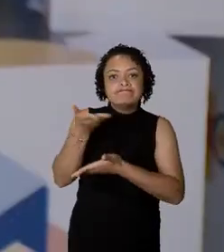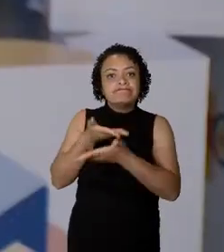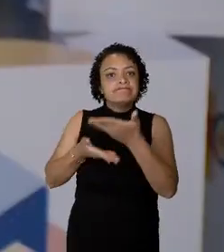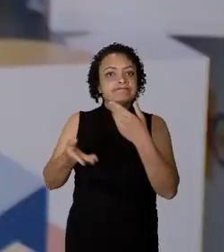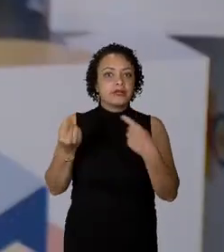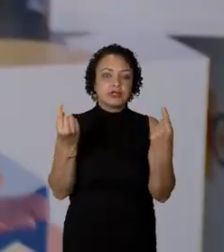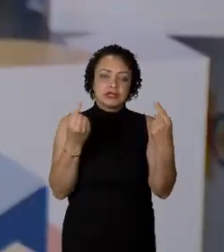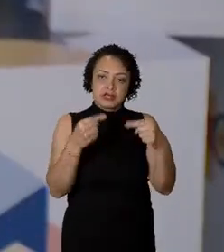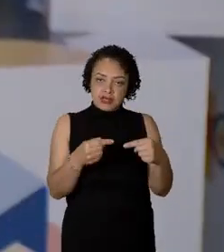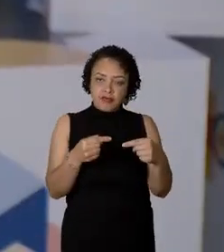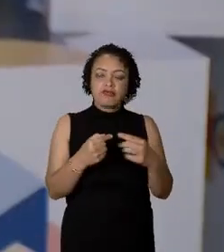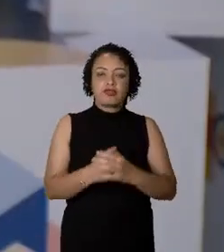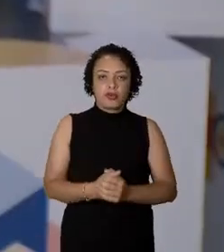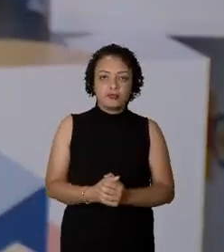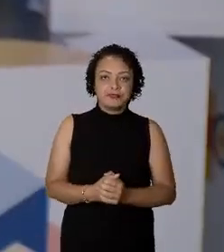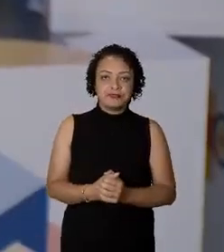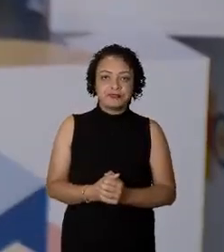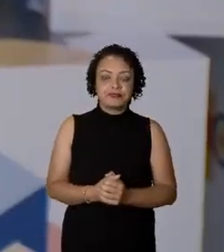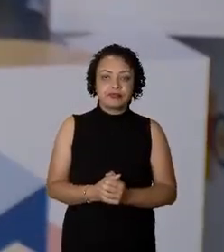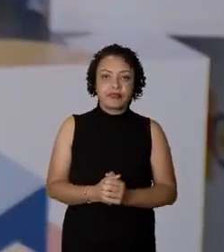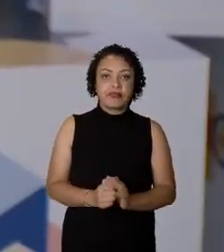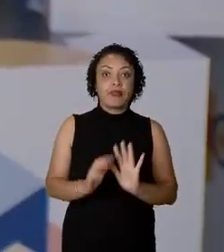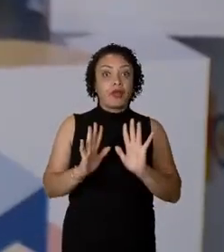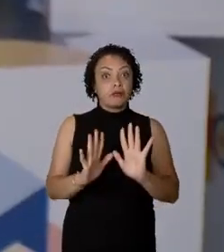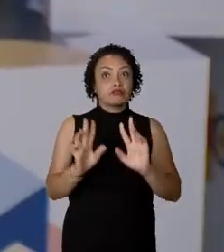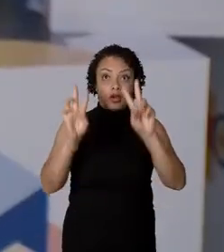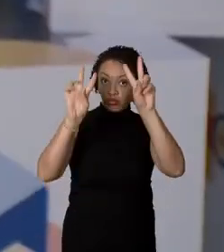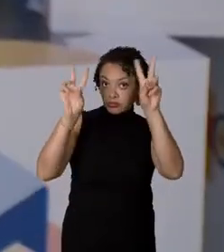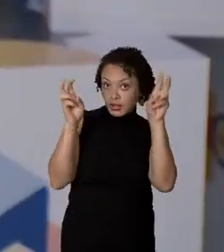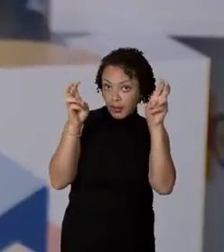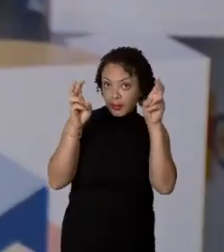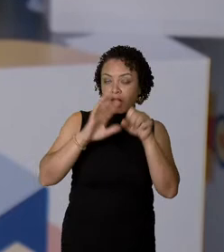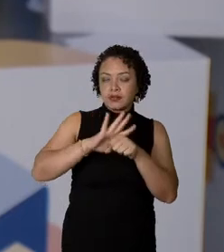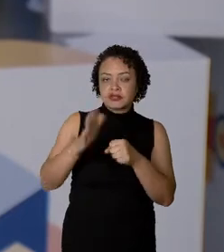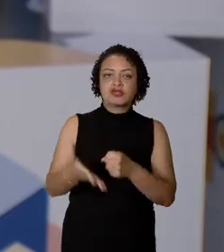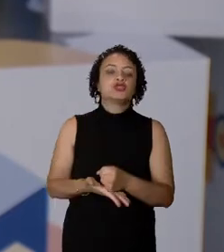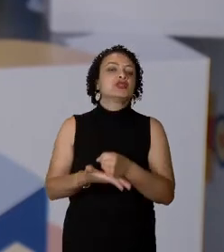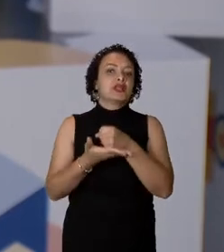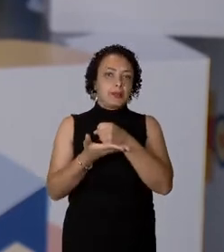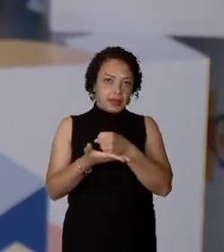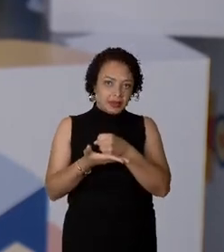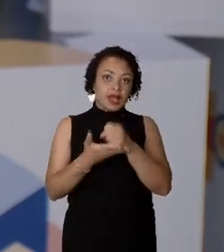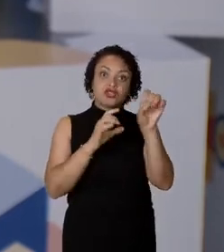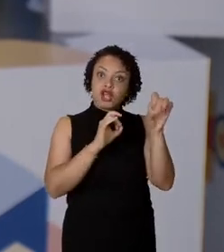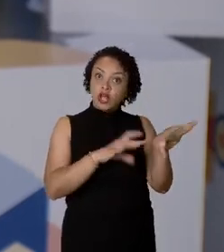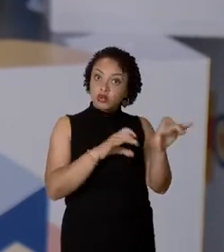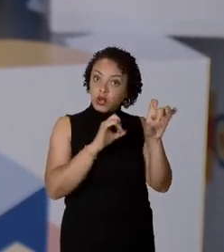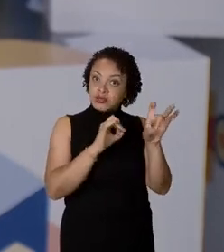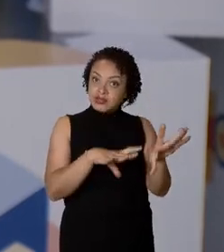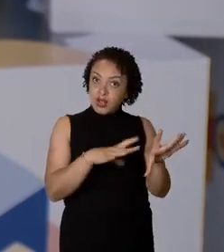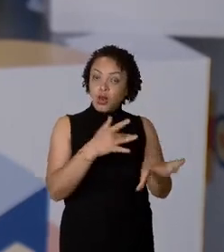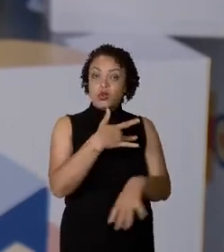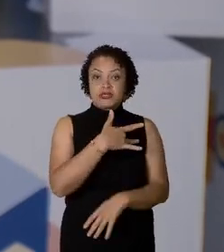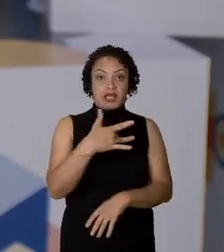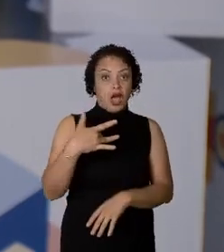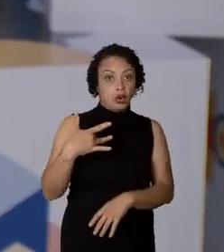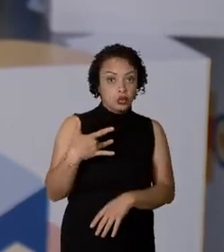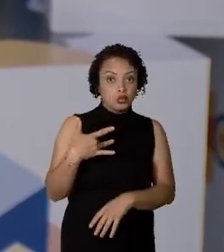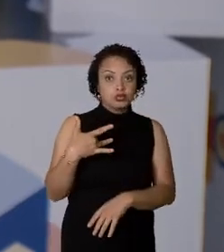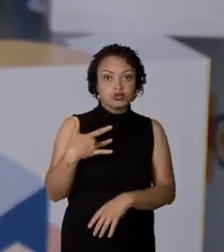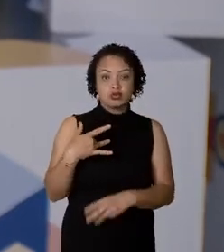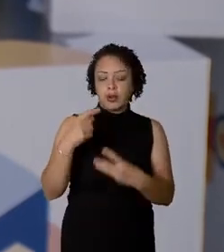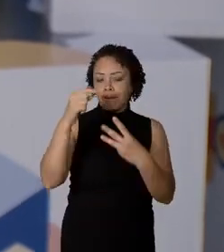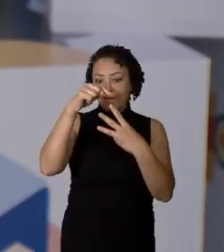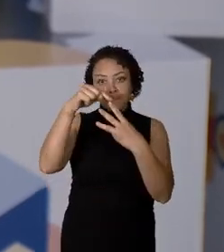desafios. Não é à toa que as temáticas de sustentabilidade e educação, saúde, foram